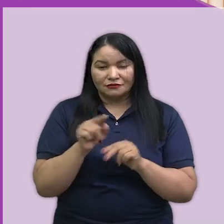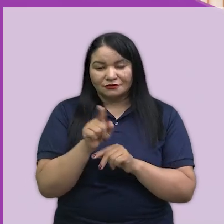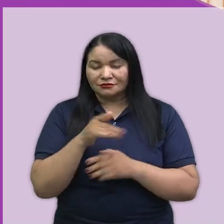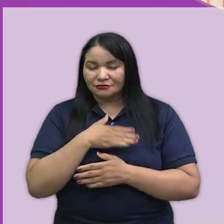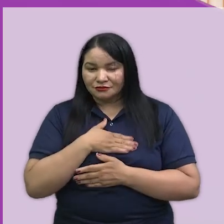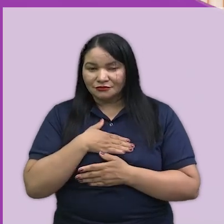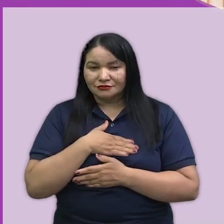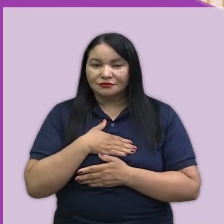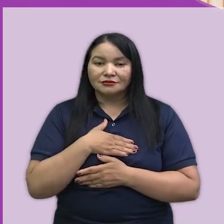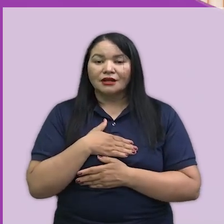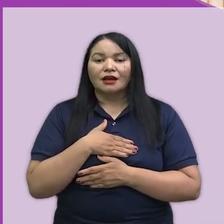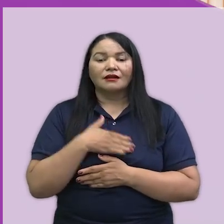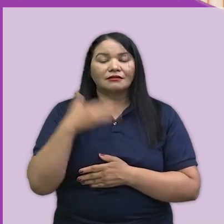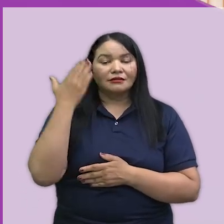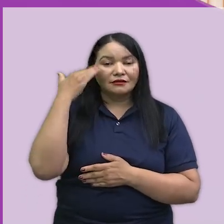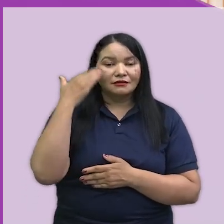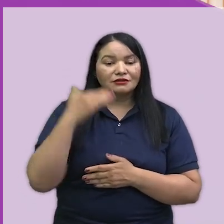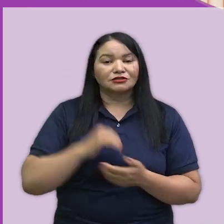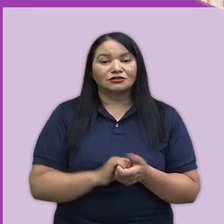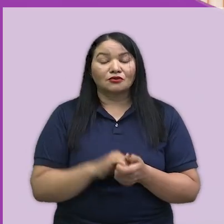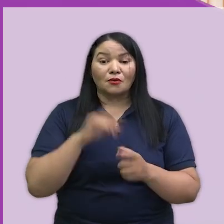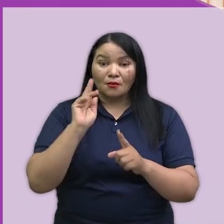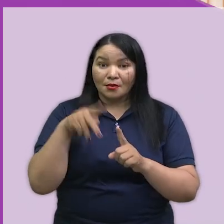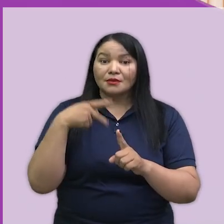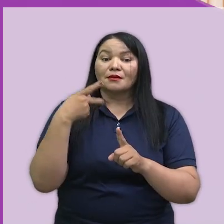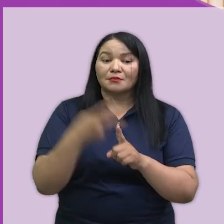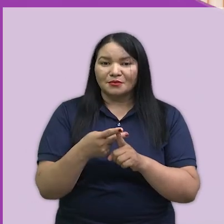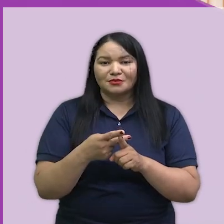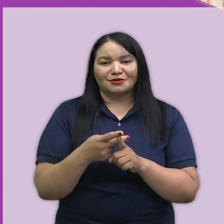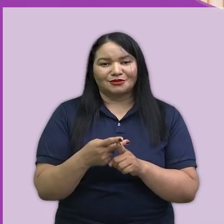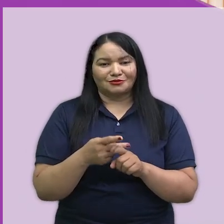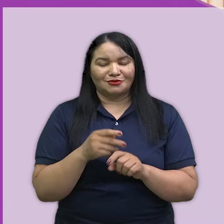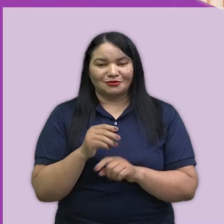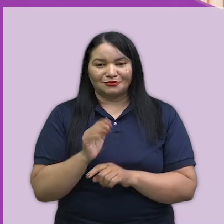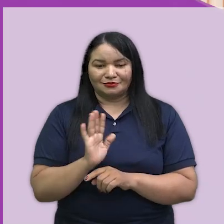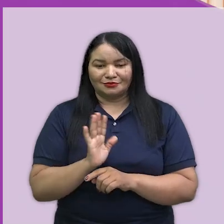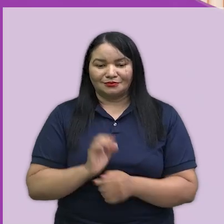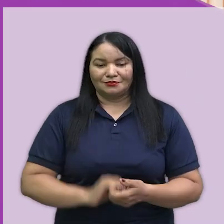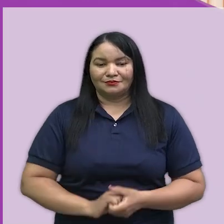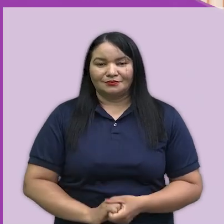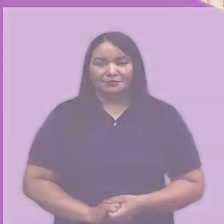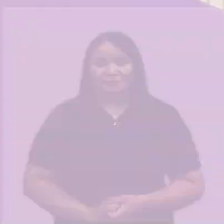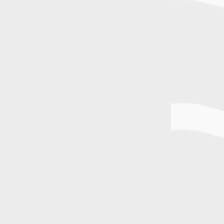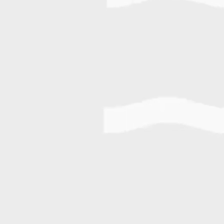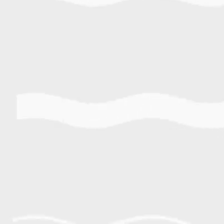vocês tenham gostado, espero que vocês tenham compreendido e a gente se vê aqui numa próxima oportunidade. Até lá!